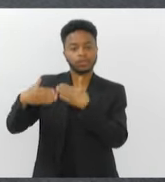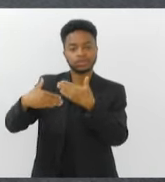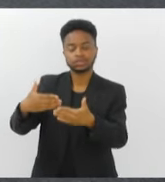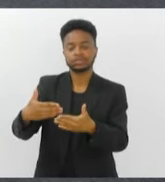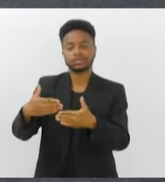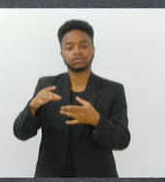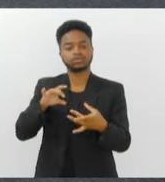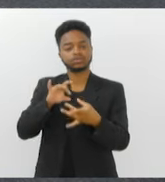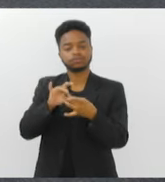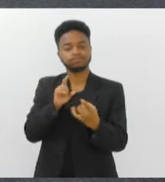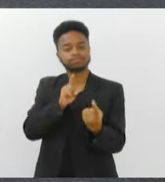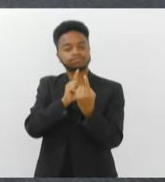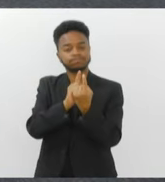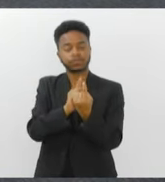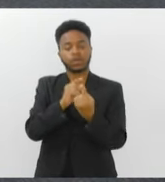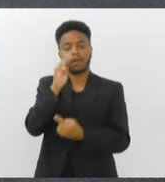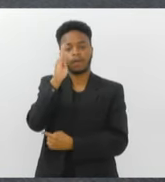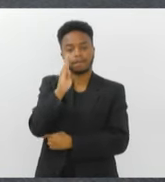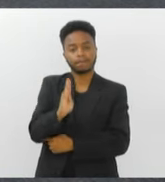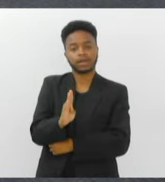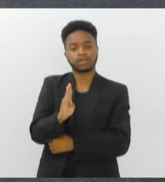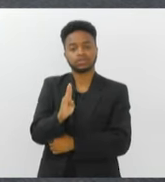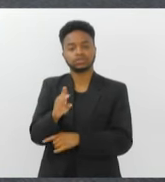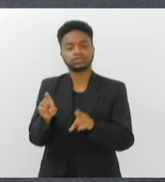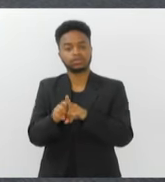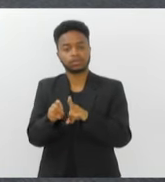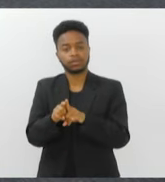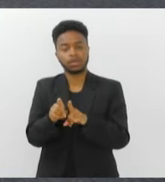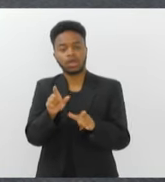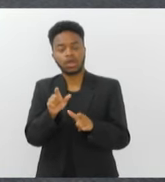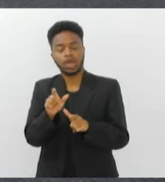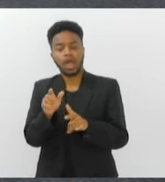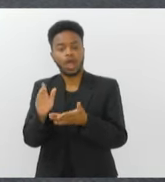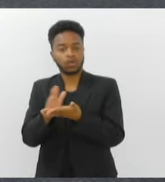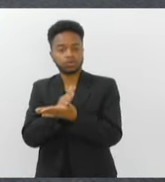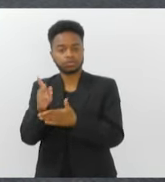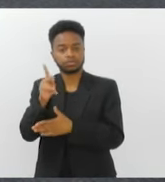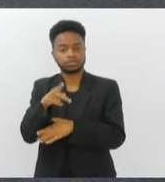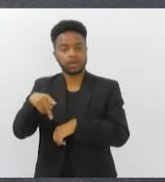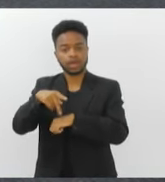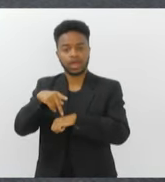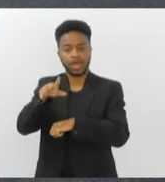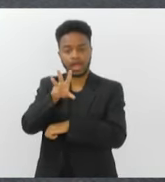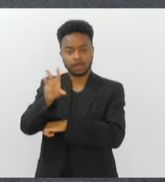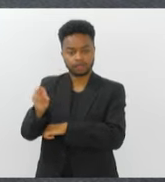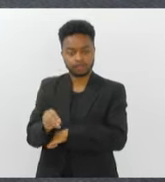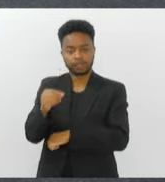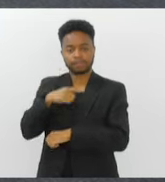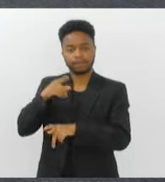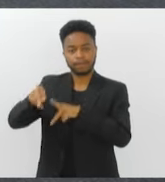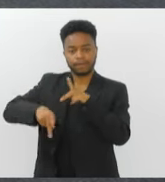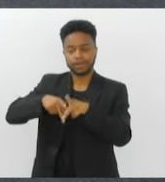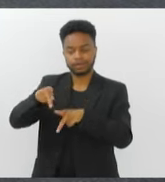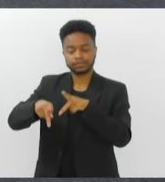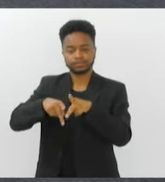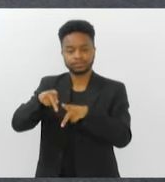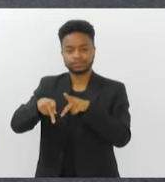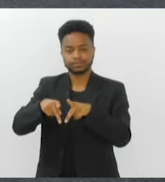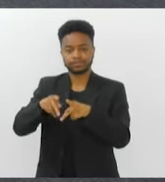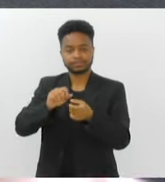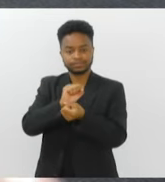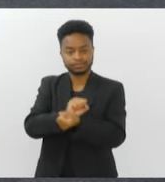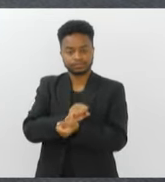aproximação entre o Estado brasileiro e os países africanos que tiveram a sua população escravizada,